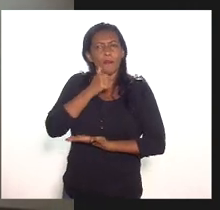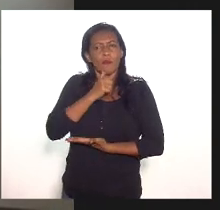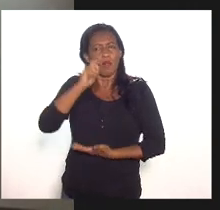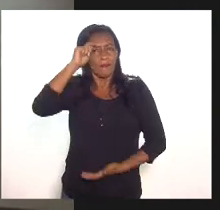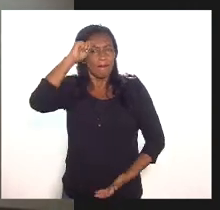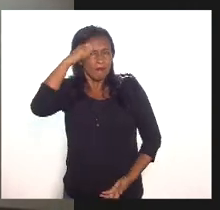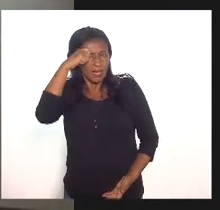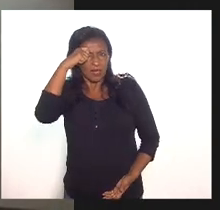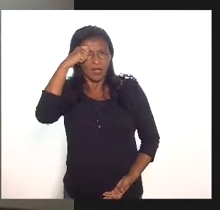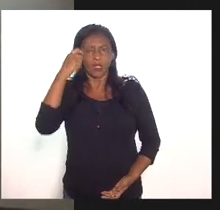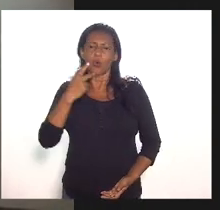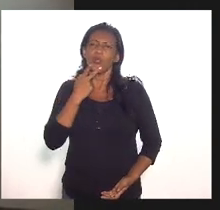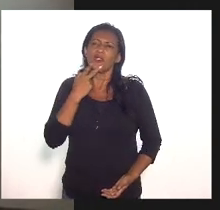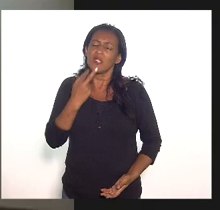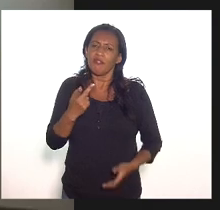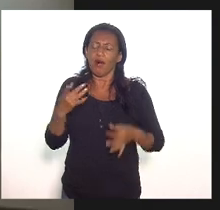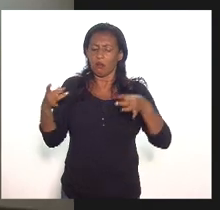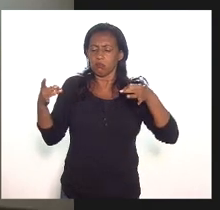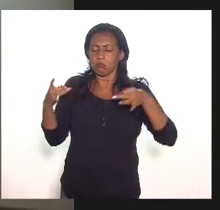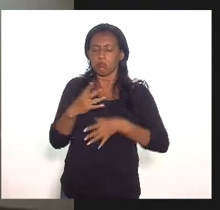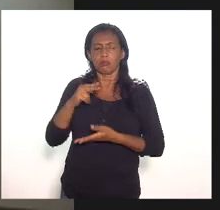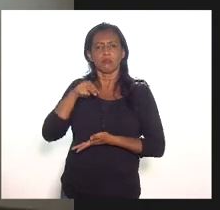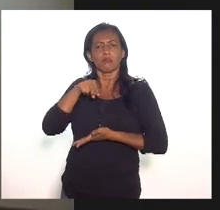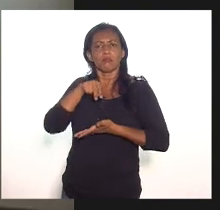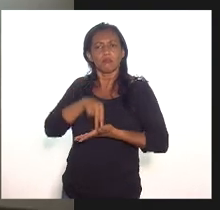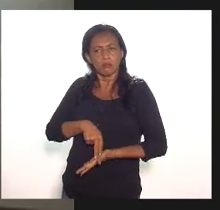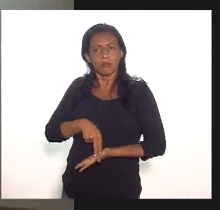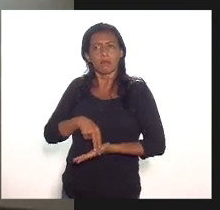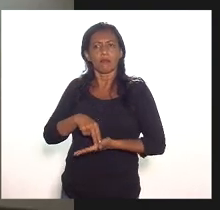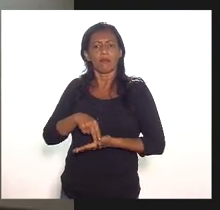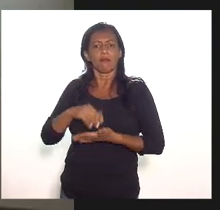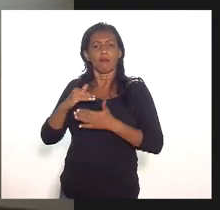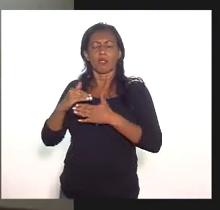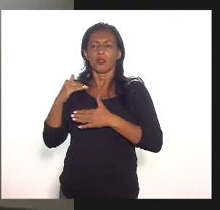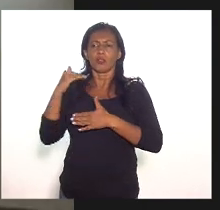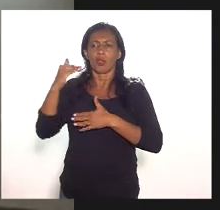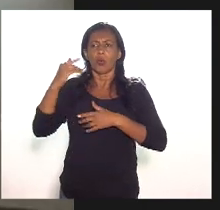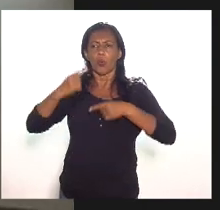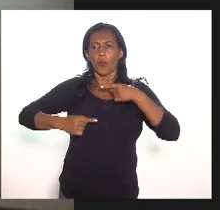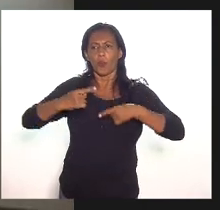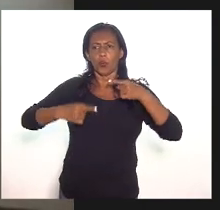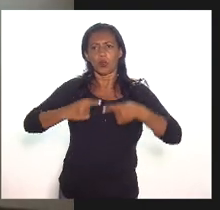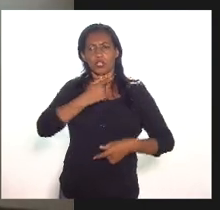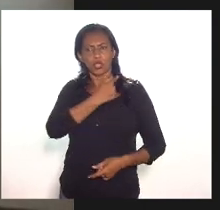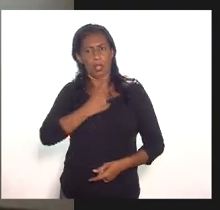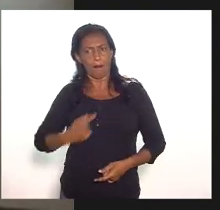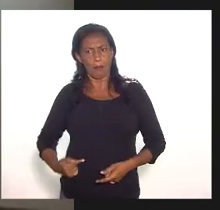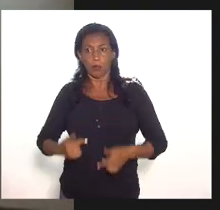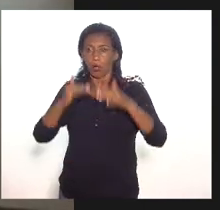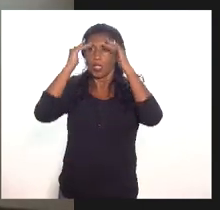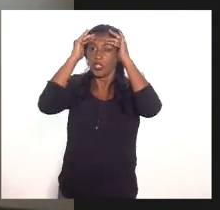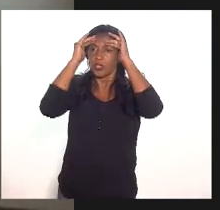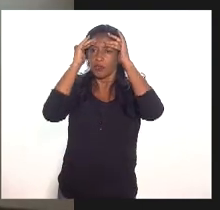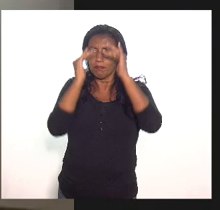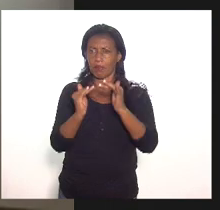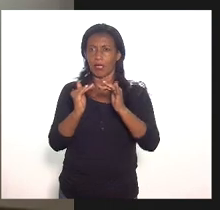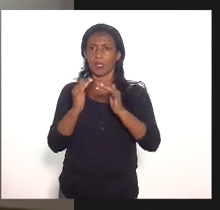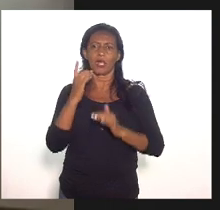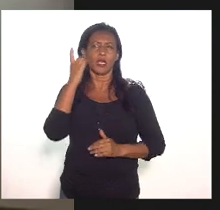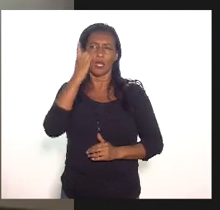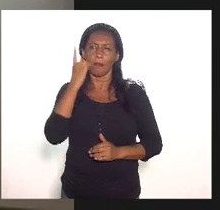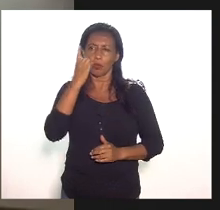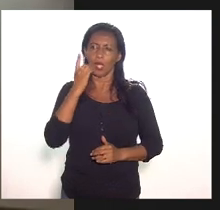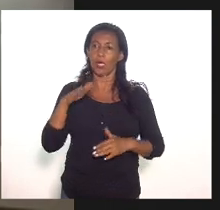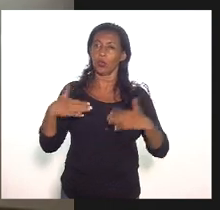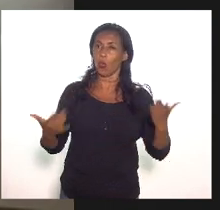gente fala e dispõe aqui para superar com políticas públicas. Então, respeite, deputado, quando uma